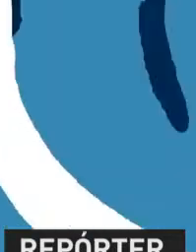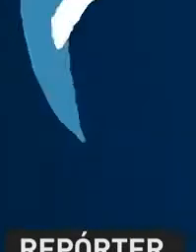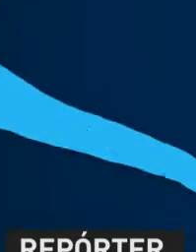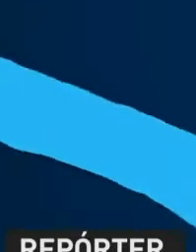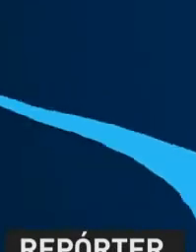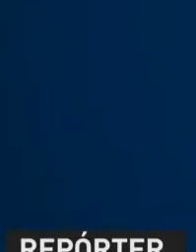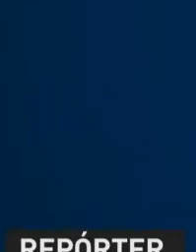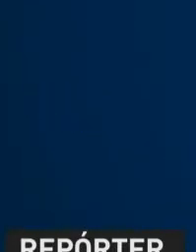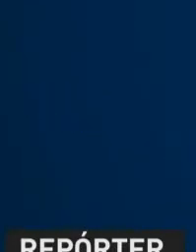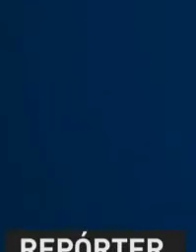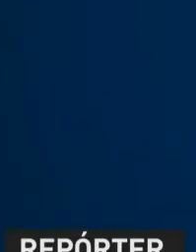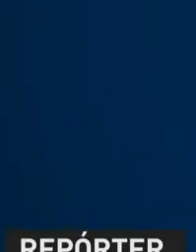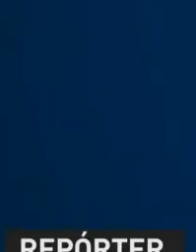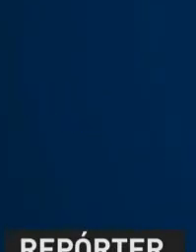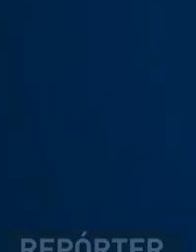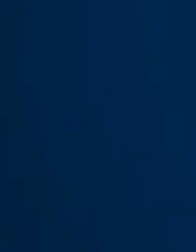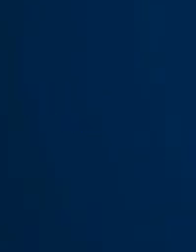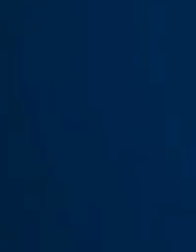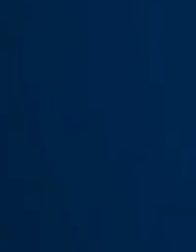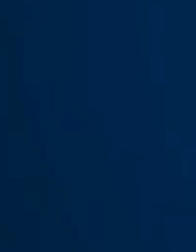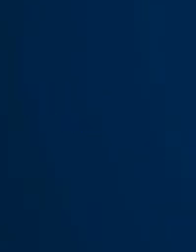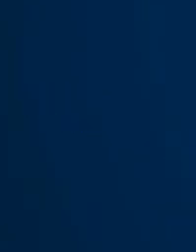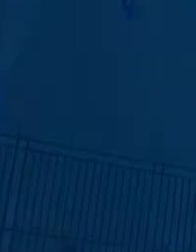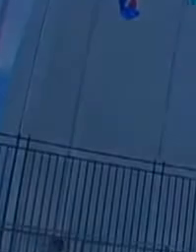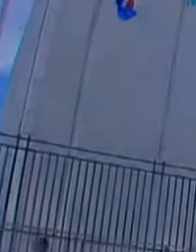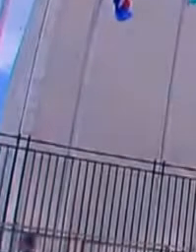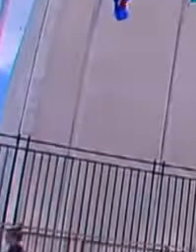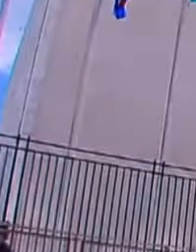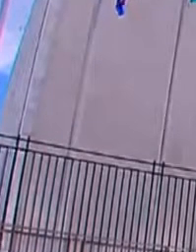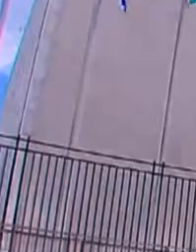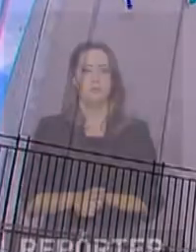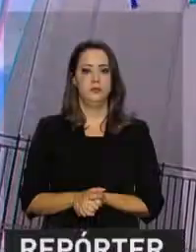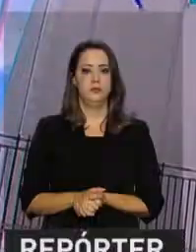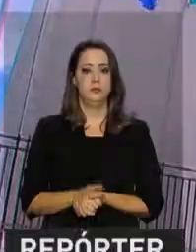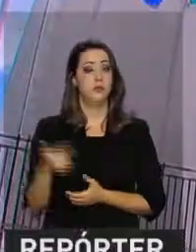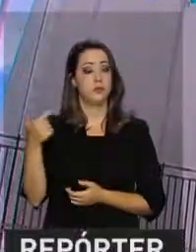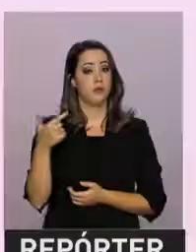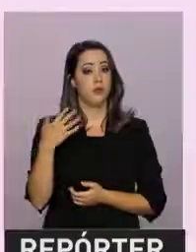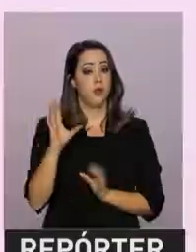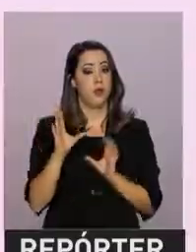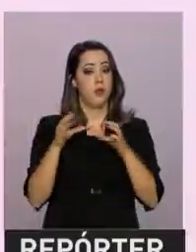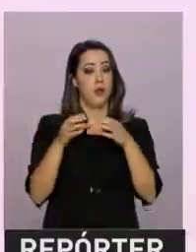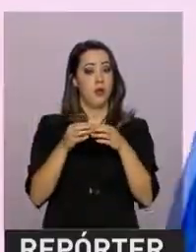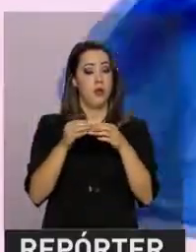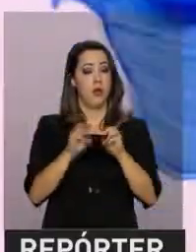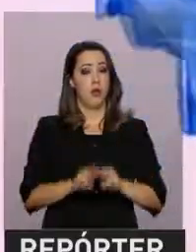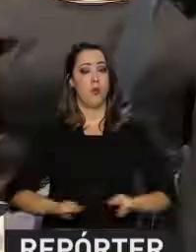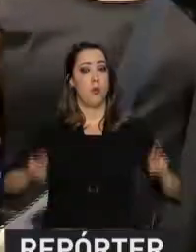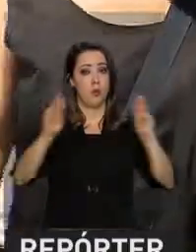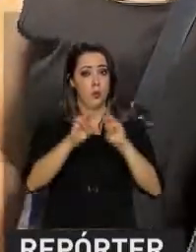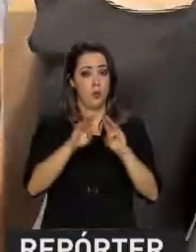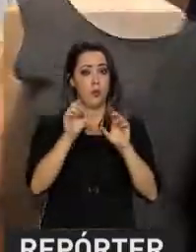vem aí o 8º fórum mundial da água segundo a organização das nações unidas onu